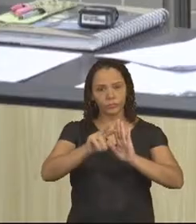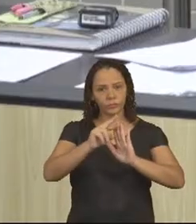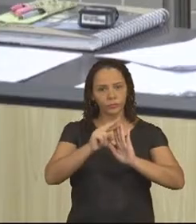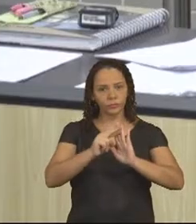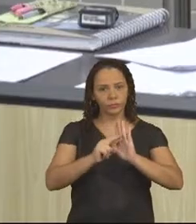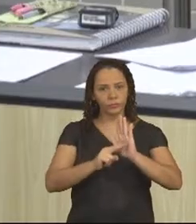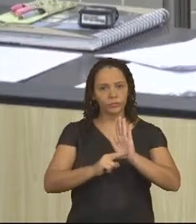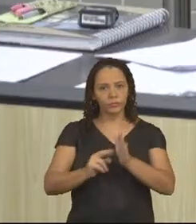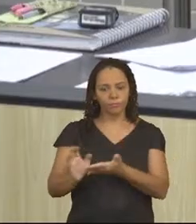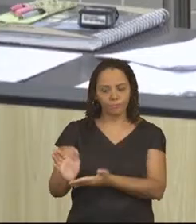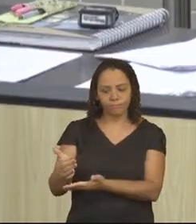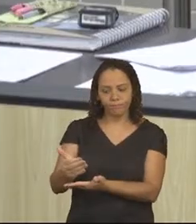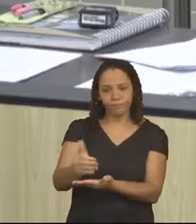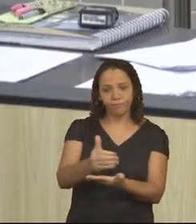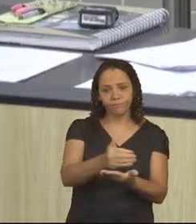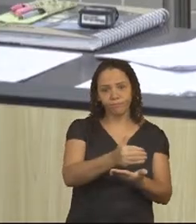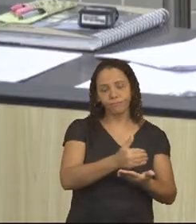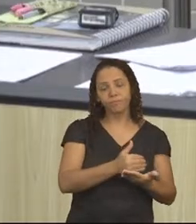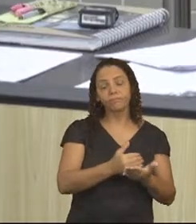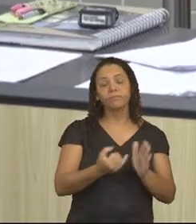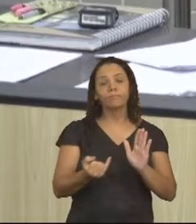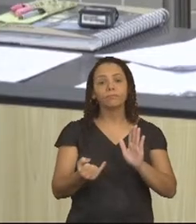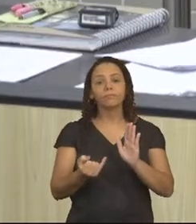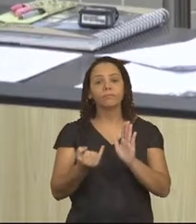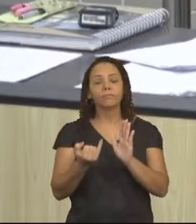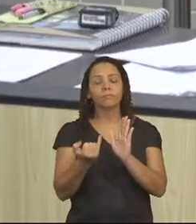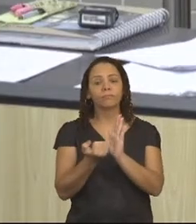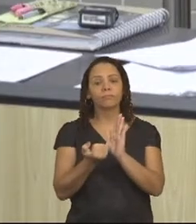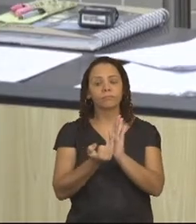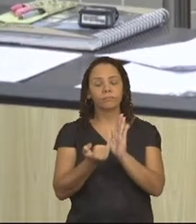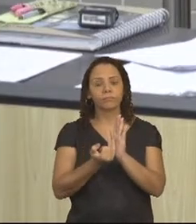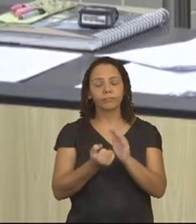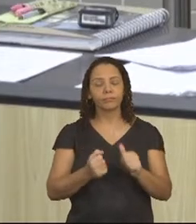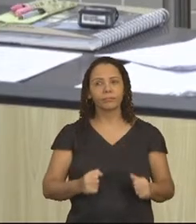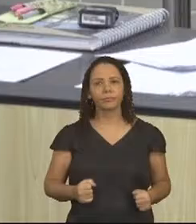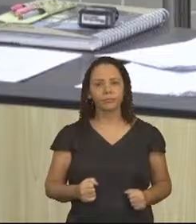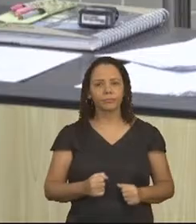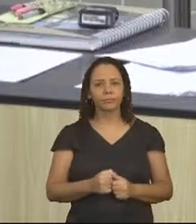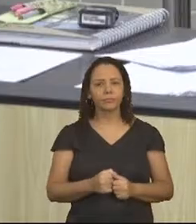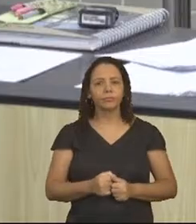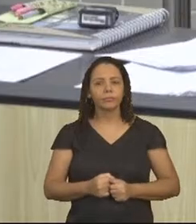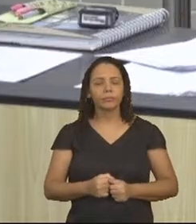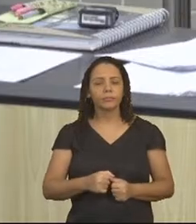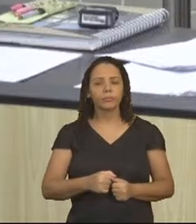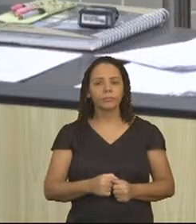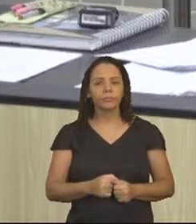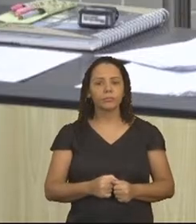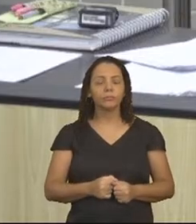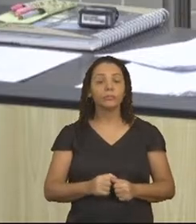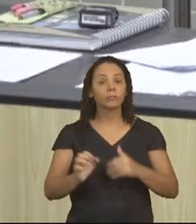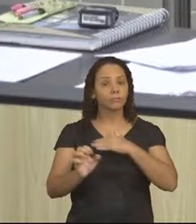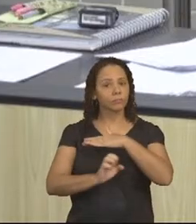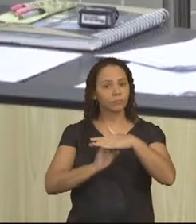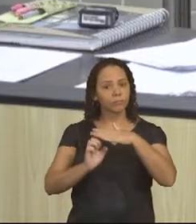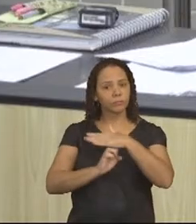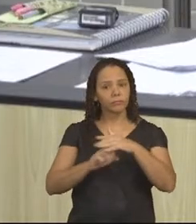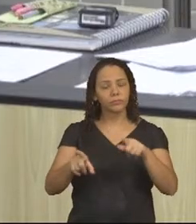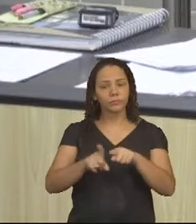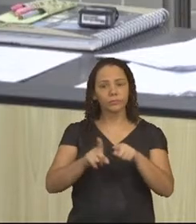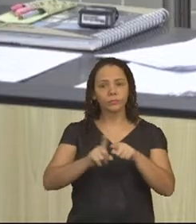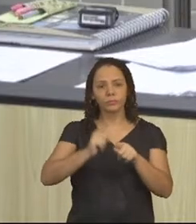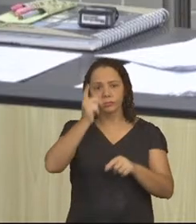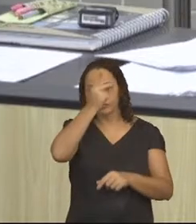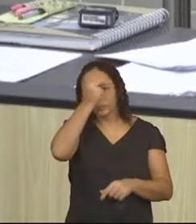a captação de recursos do imposto de renda devido por pessoas físicas e jurídicas para projetos